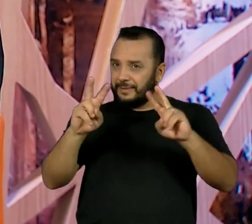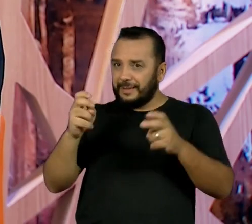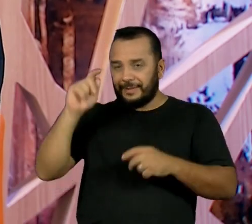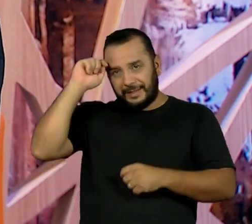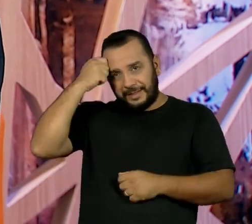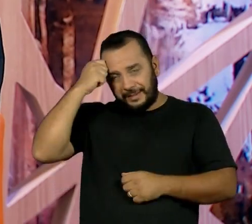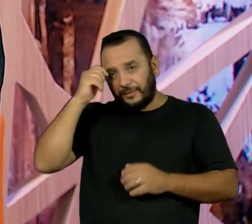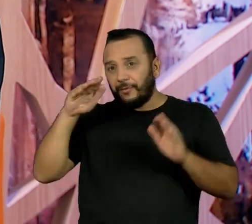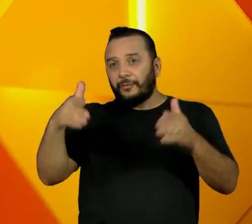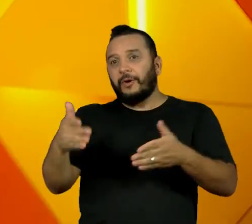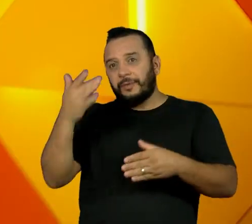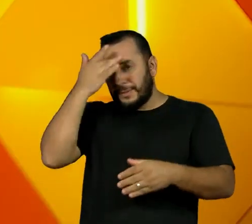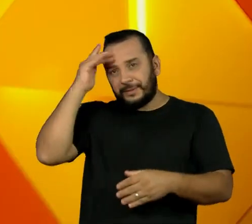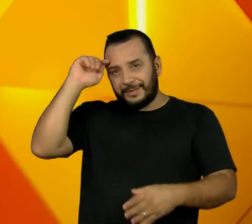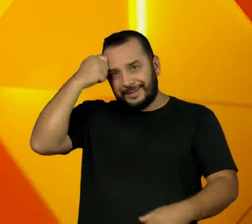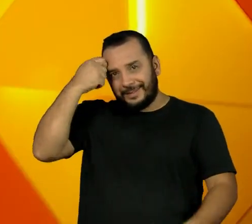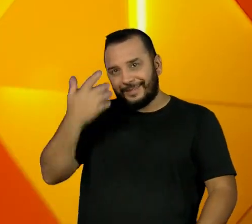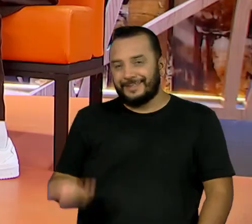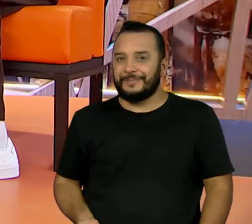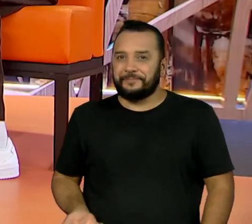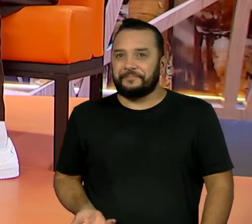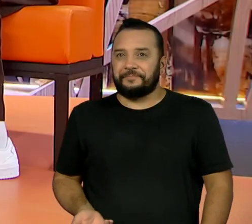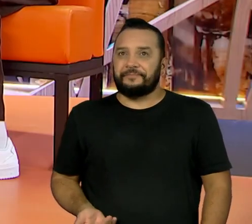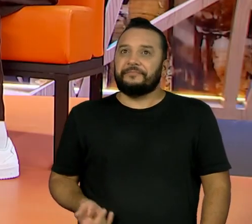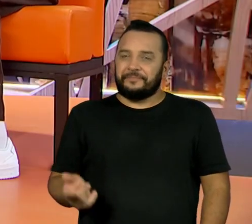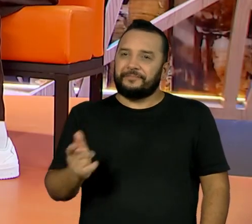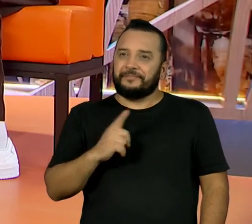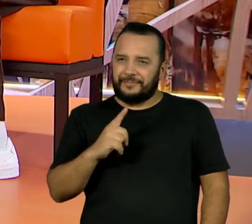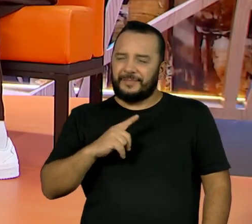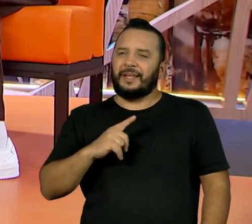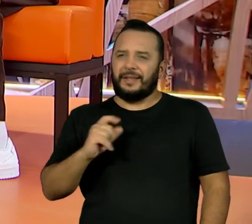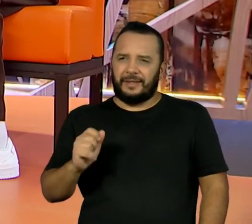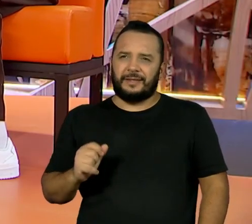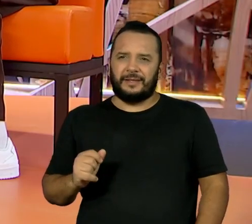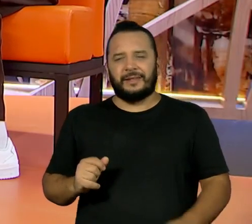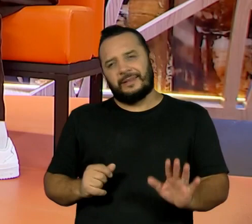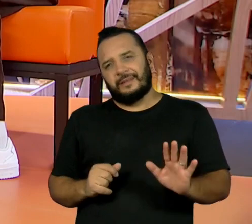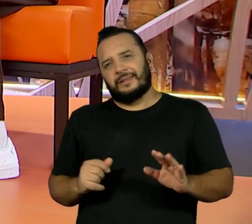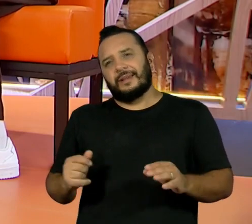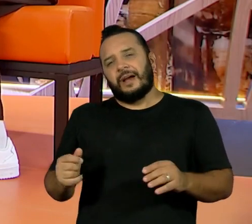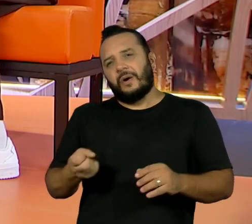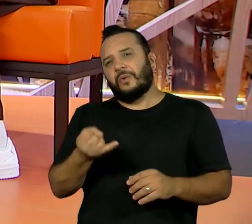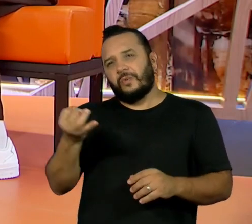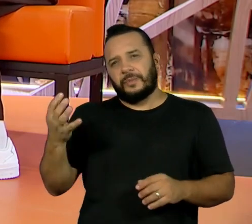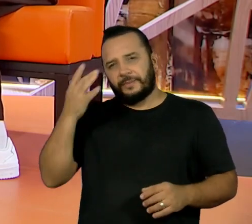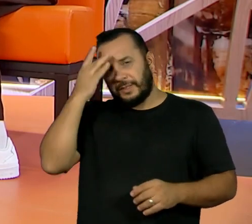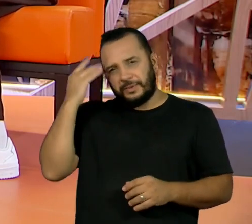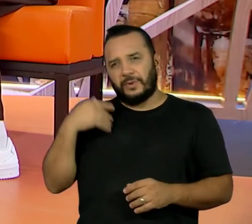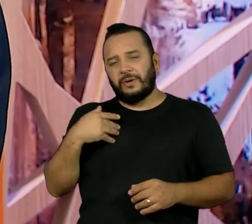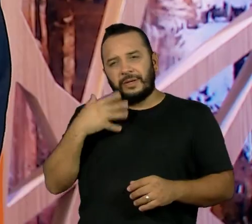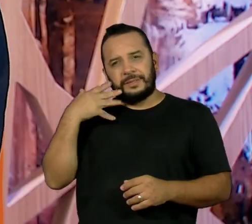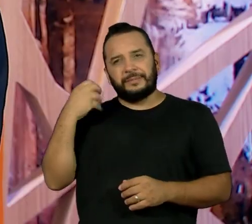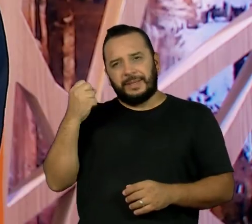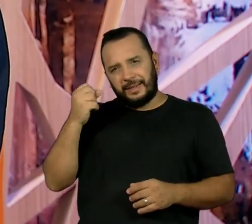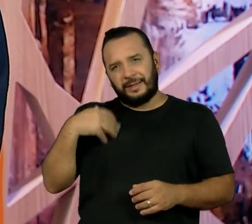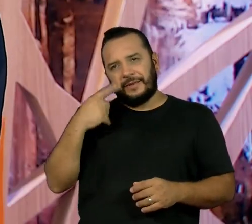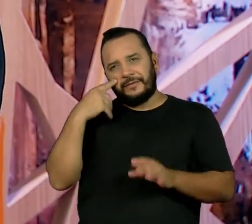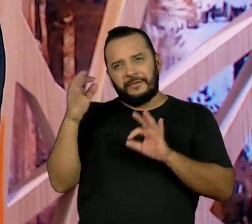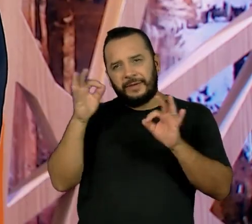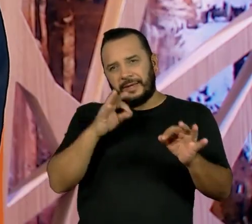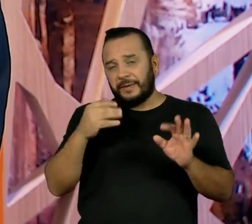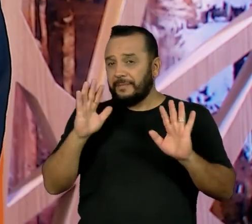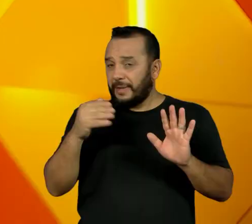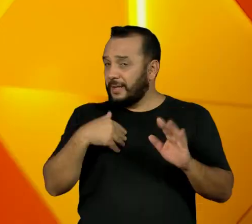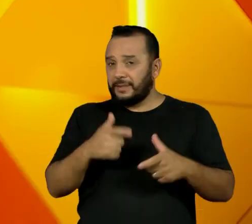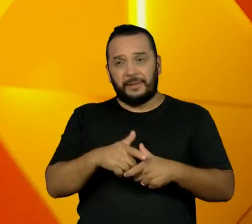para pessoas negras, Tem sim uma audiência que é uma audiência branca que consome aquele conteúdo, mas a maioria das pessoas que seguem ali o site Mundo